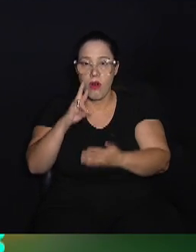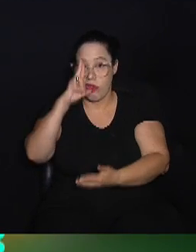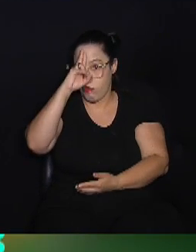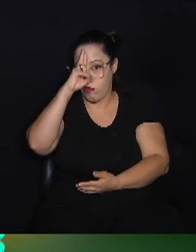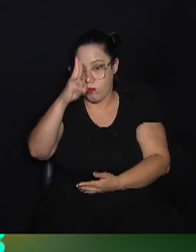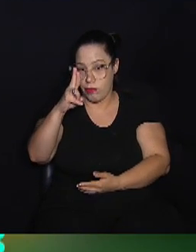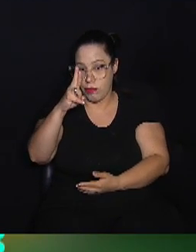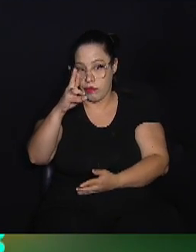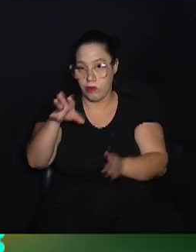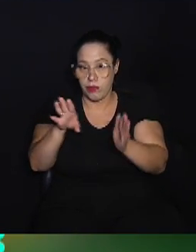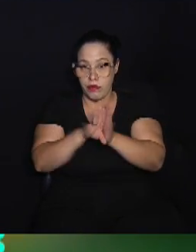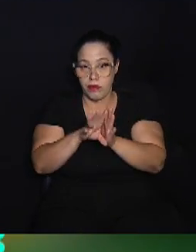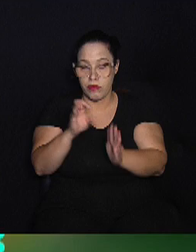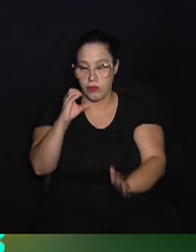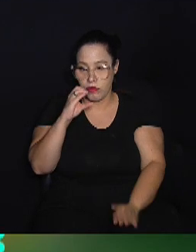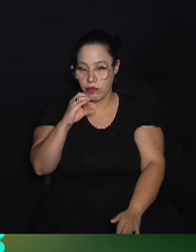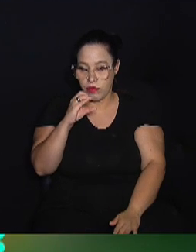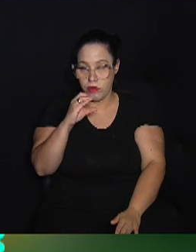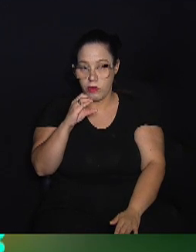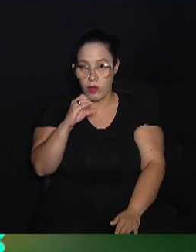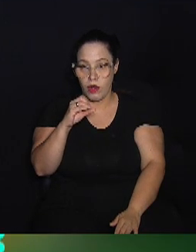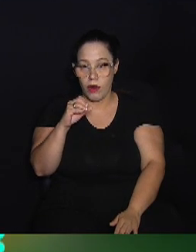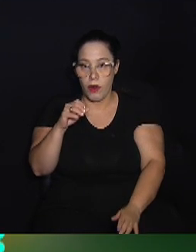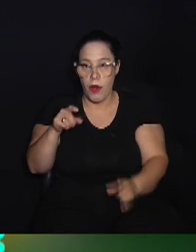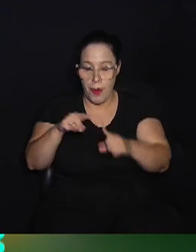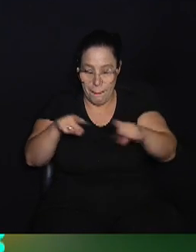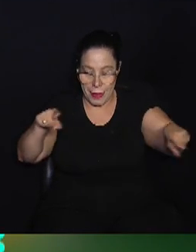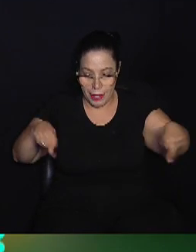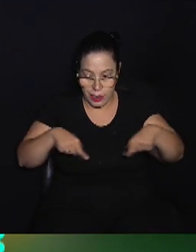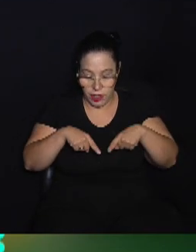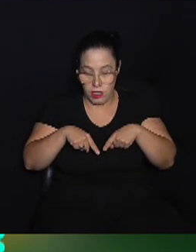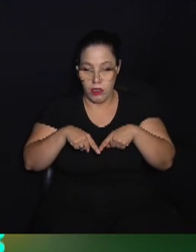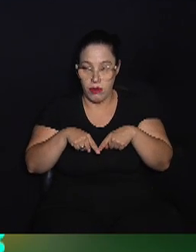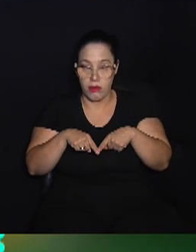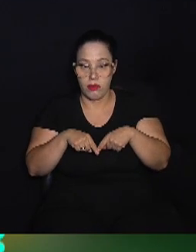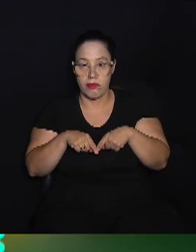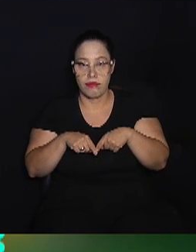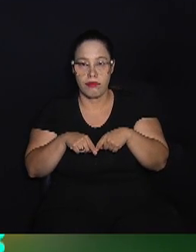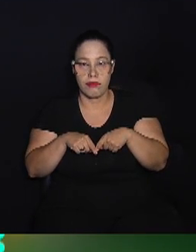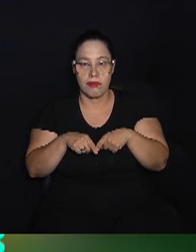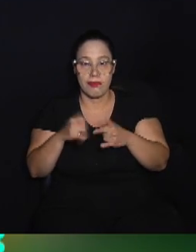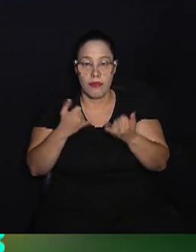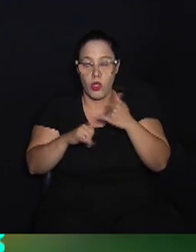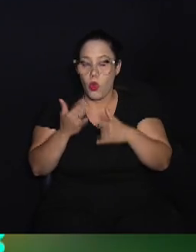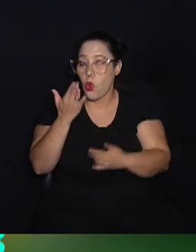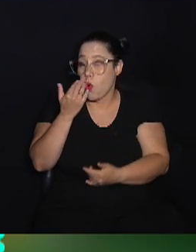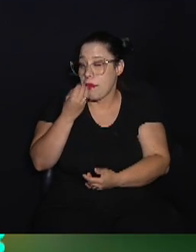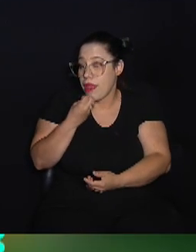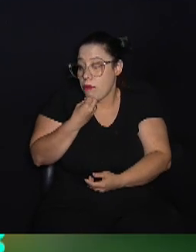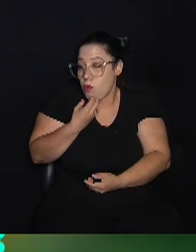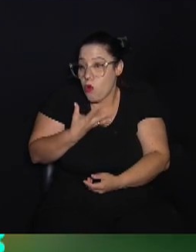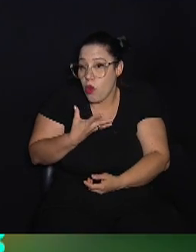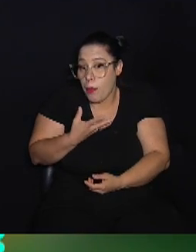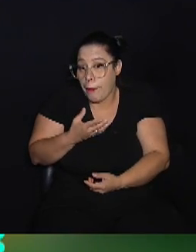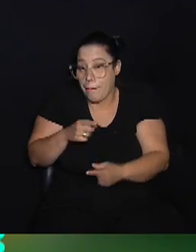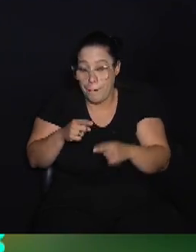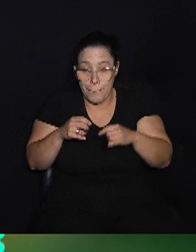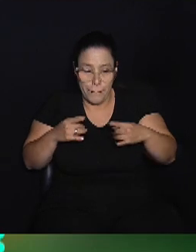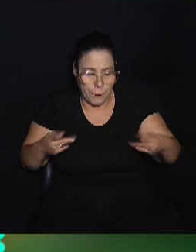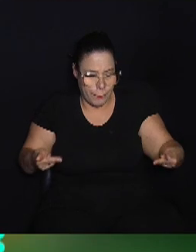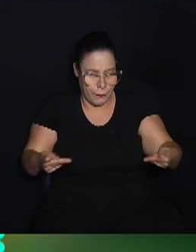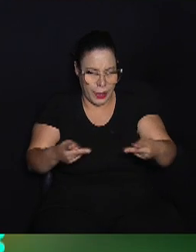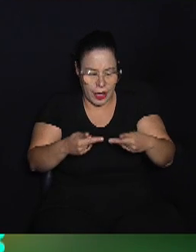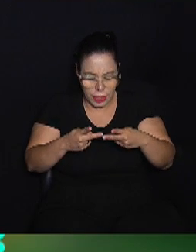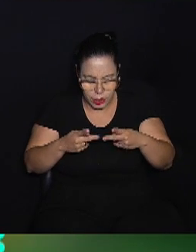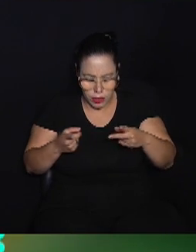no Acesso C, em frente ao Parque de Diversões, e ele vai contar com muita comida boa, como pizza,